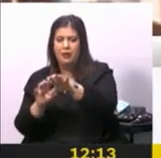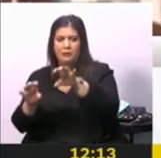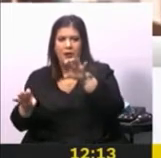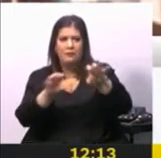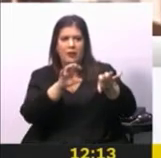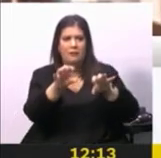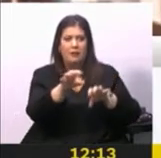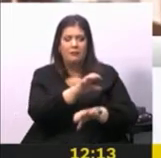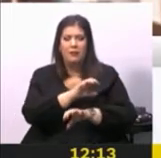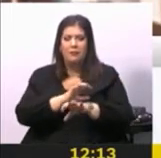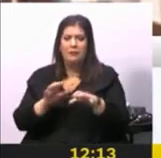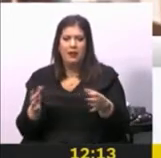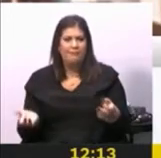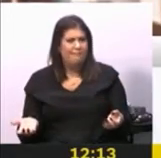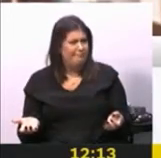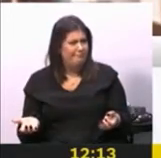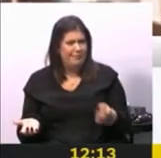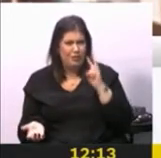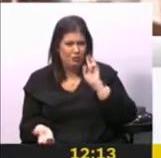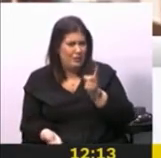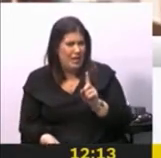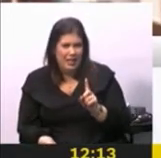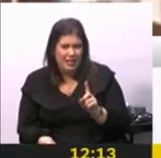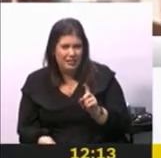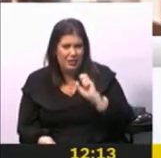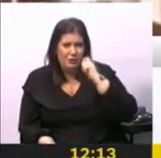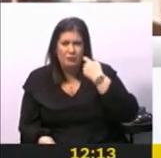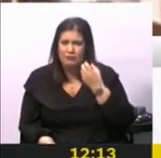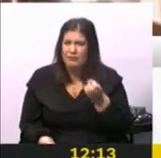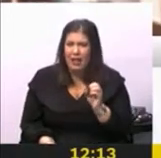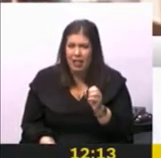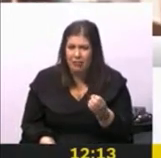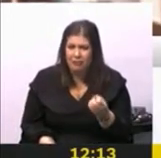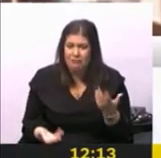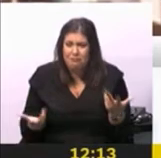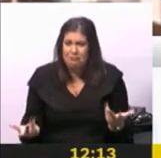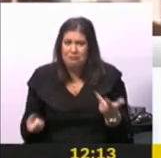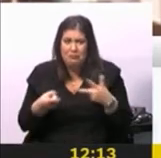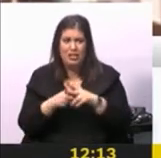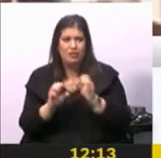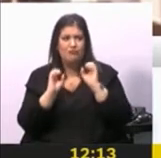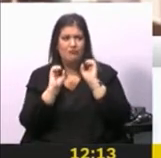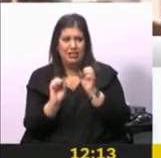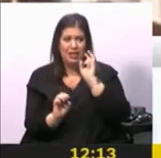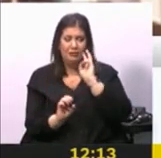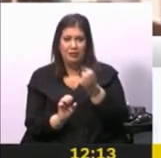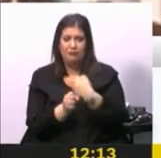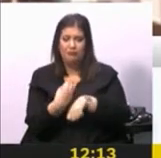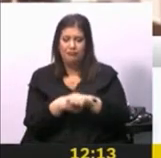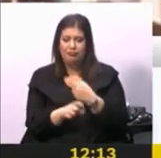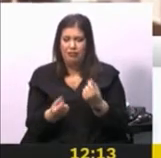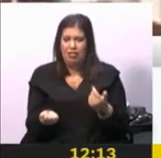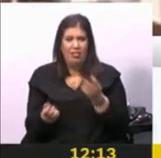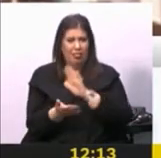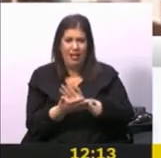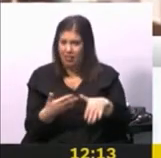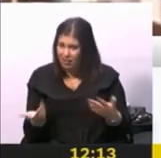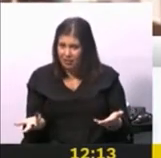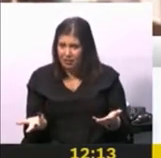não são campanhas de alarme, não há nenhum mecanismo que permita ver estas movimentações de dinheiro?